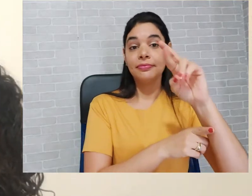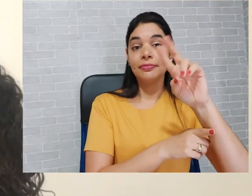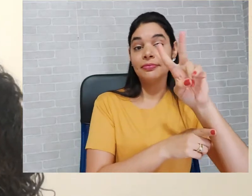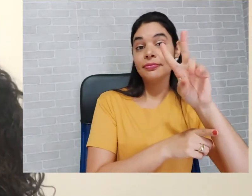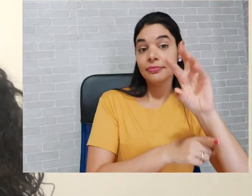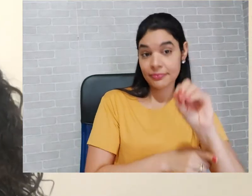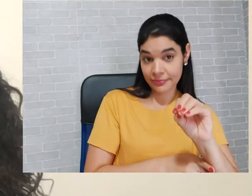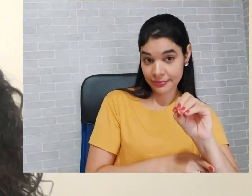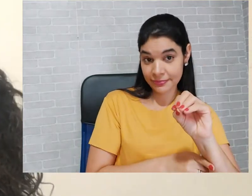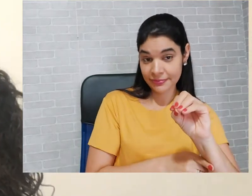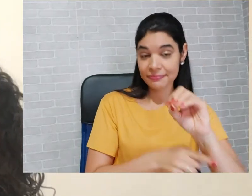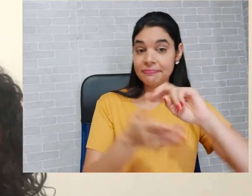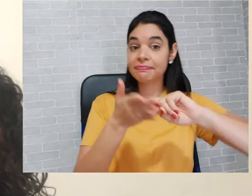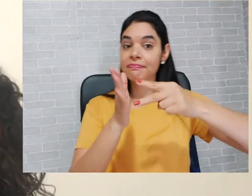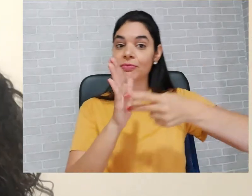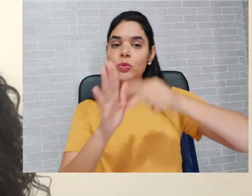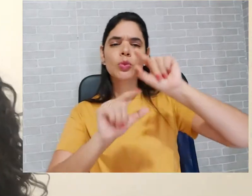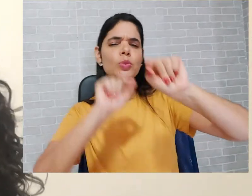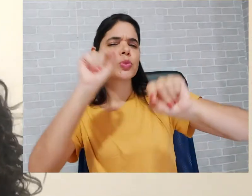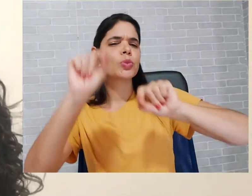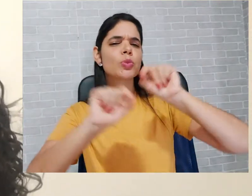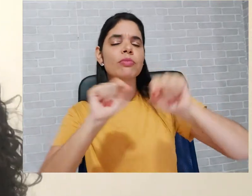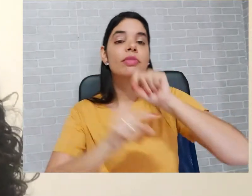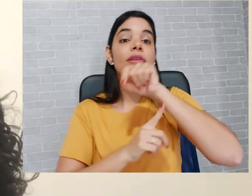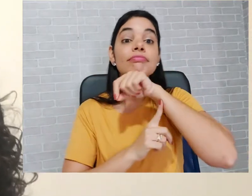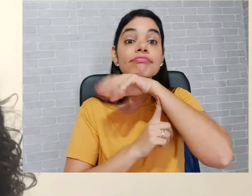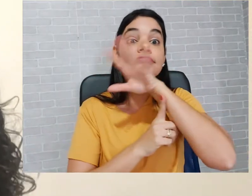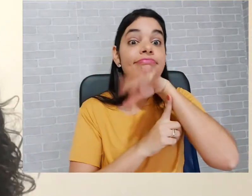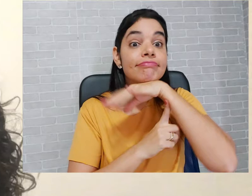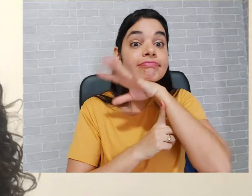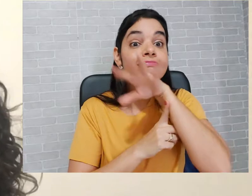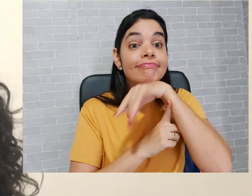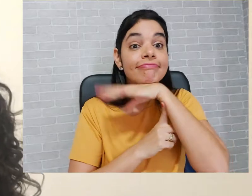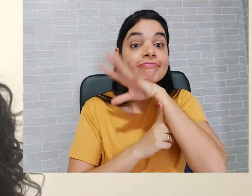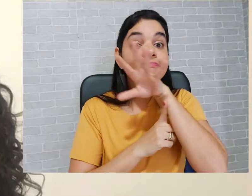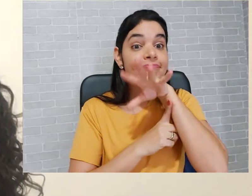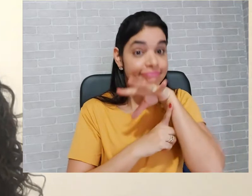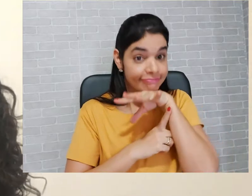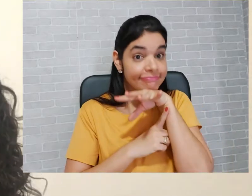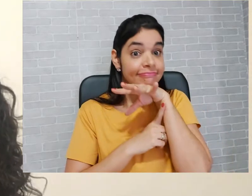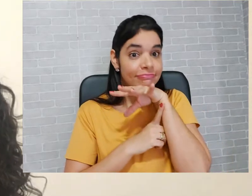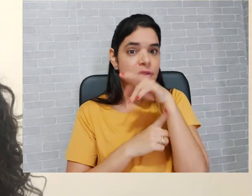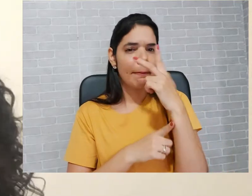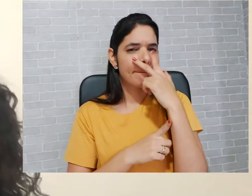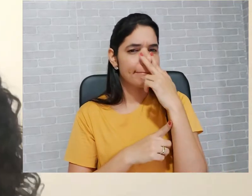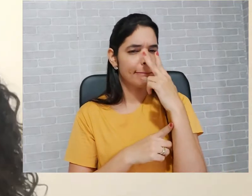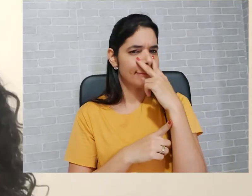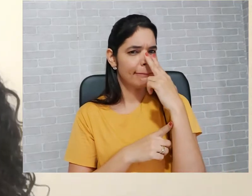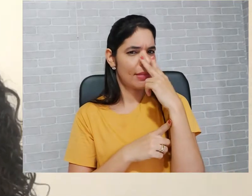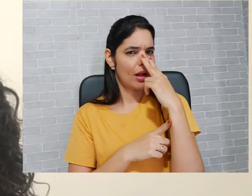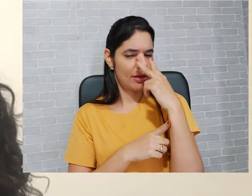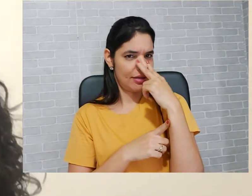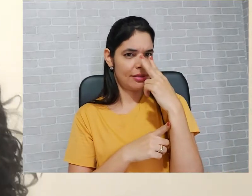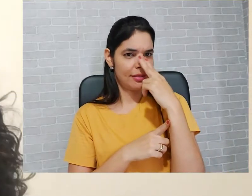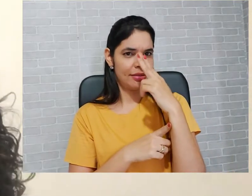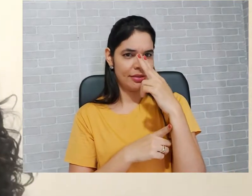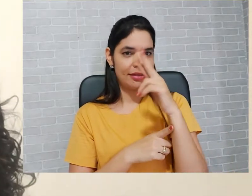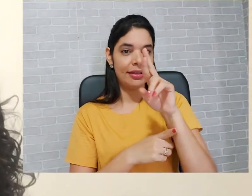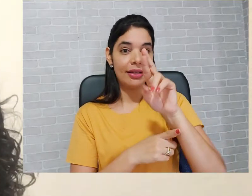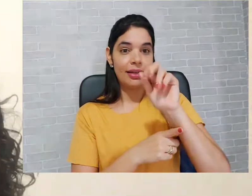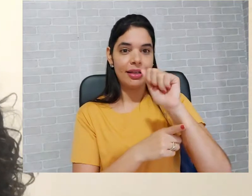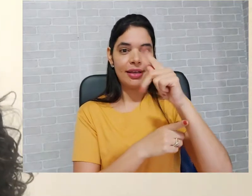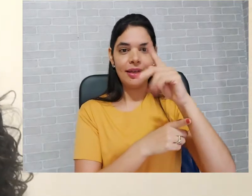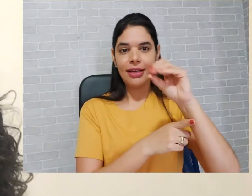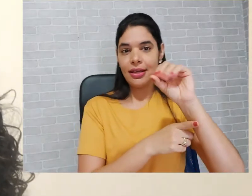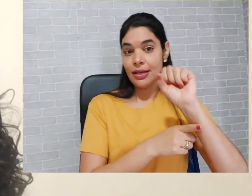Crabier et le Couroumou. O chien crabier, ele é um animal semelhante a uma raposa, né?